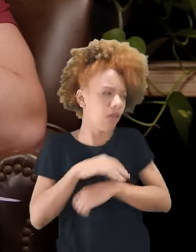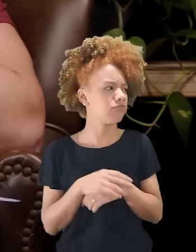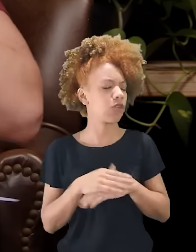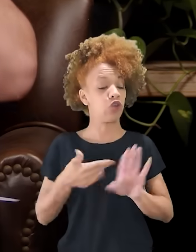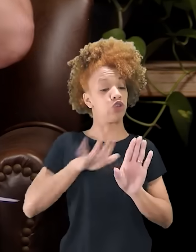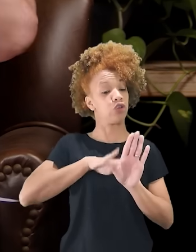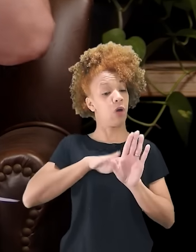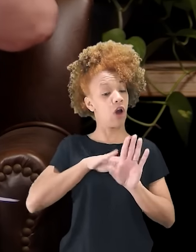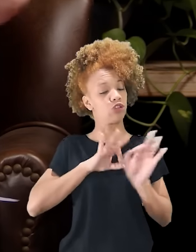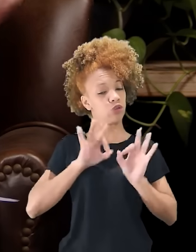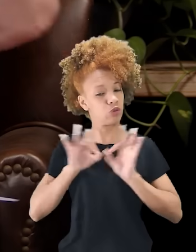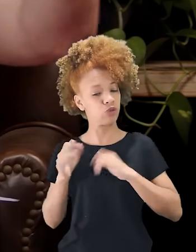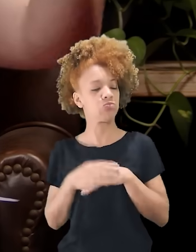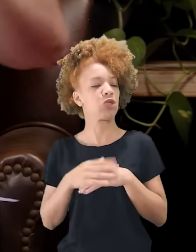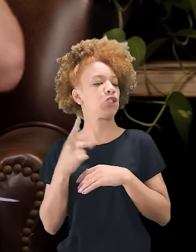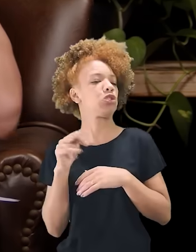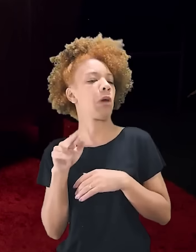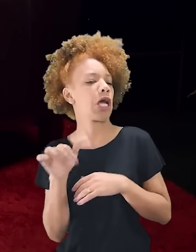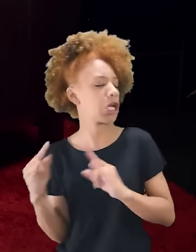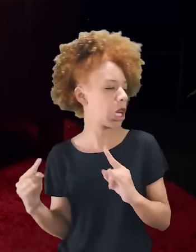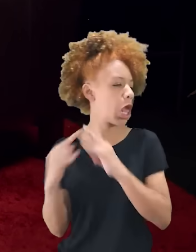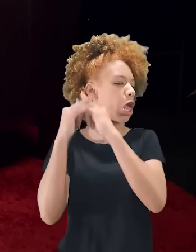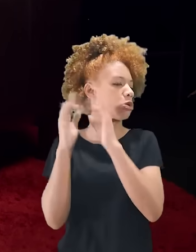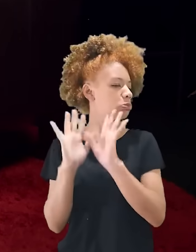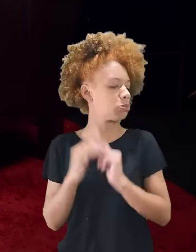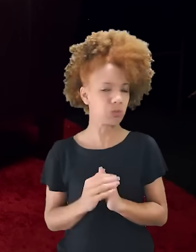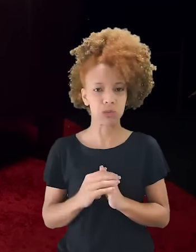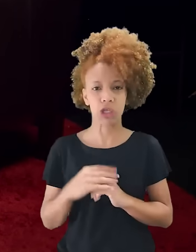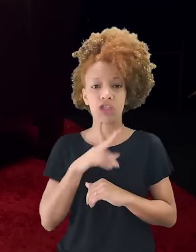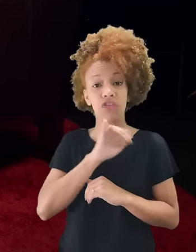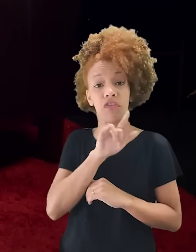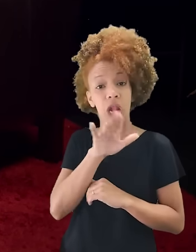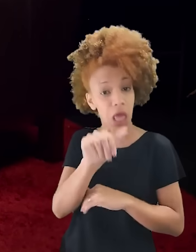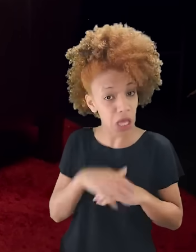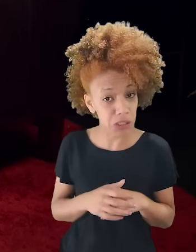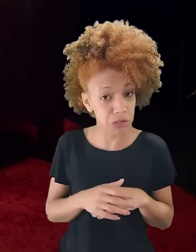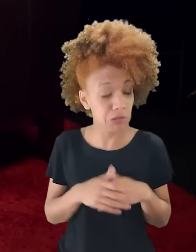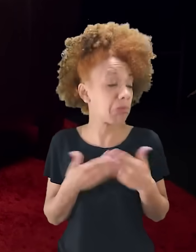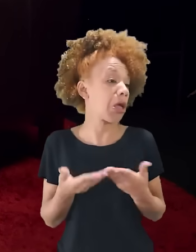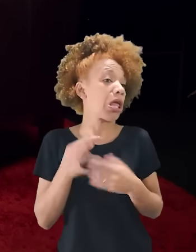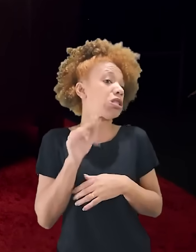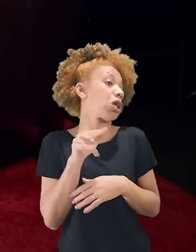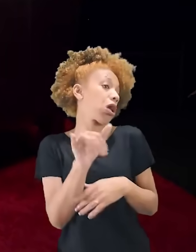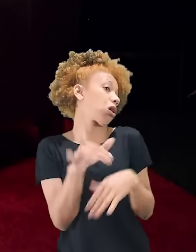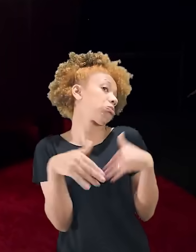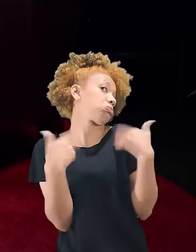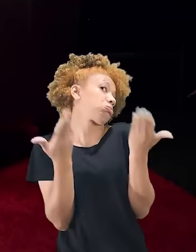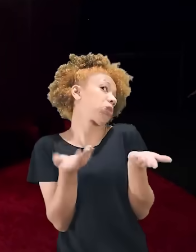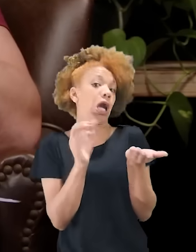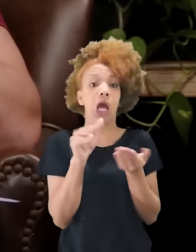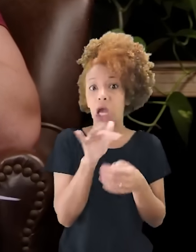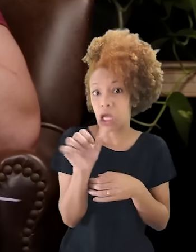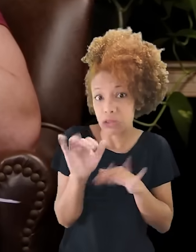bastidor da moda de Paris de E Veneza vou falar o que mais canis né